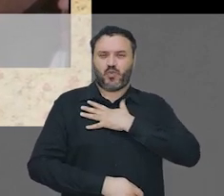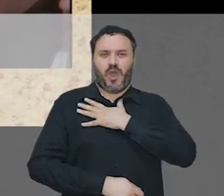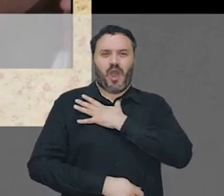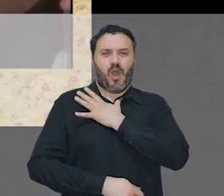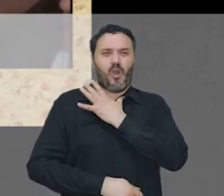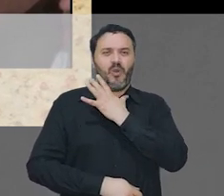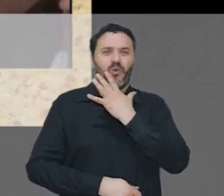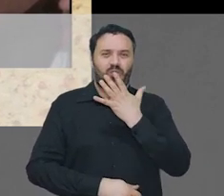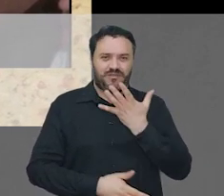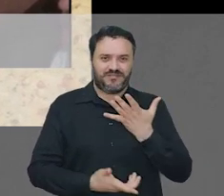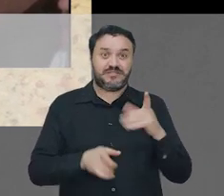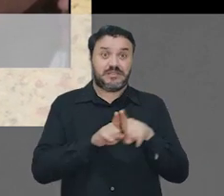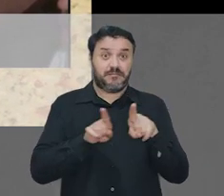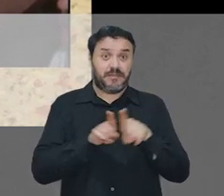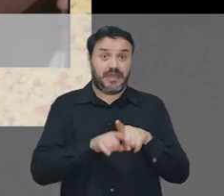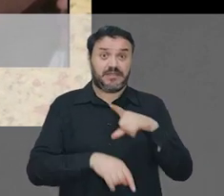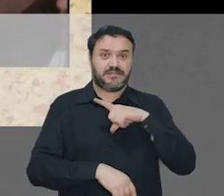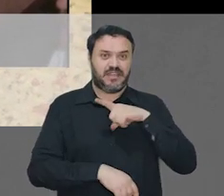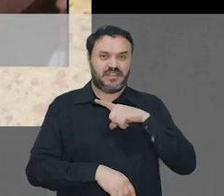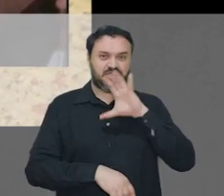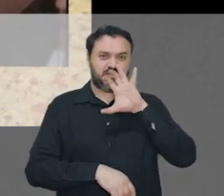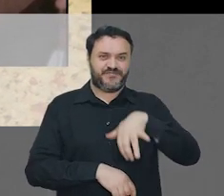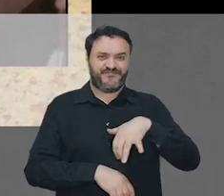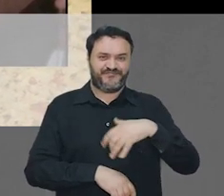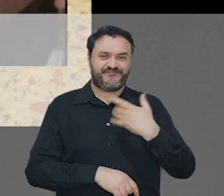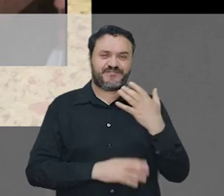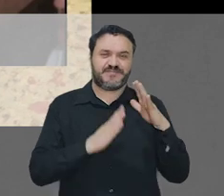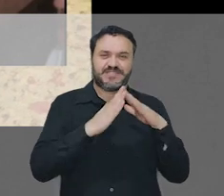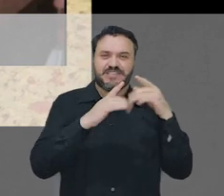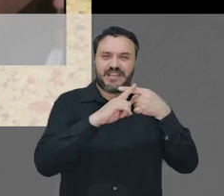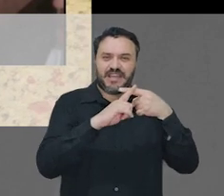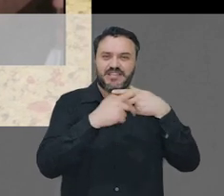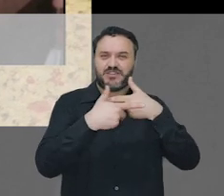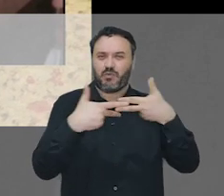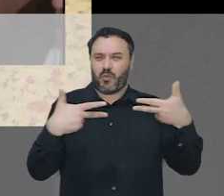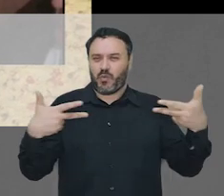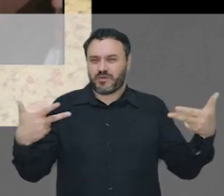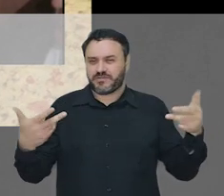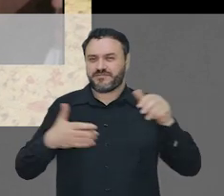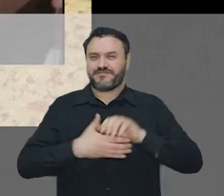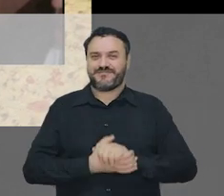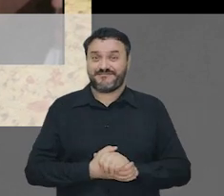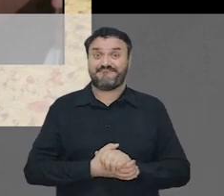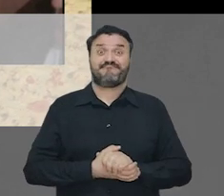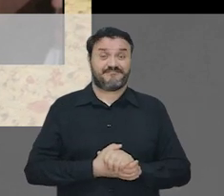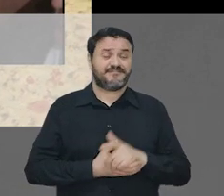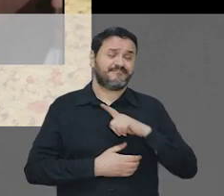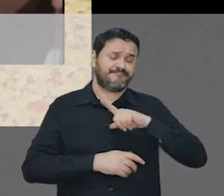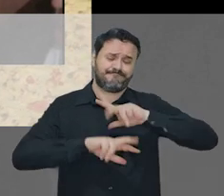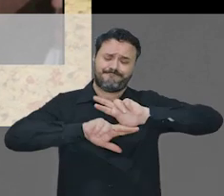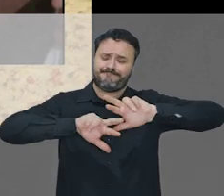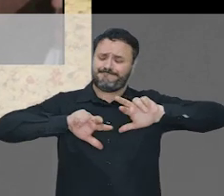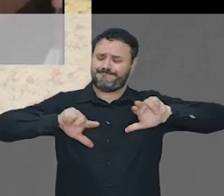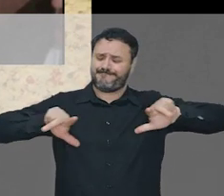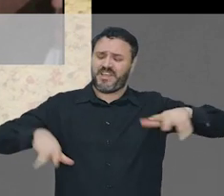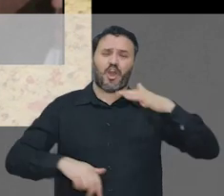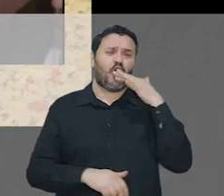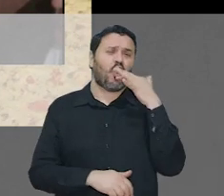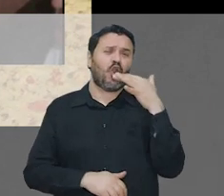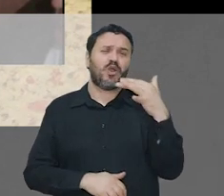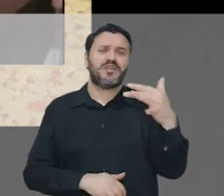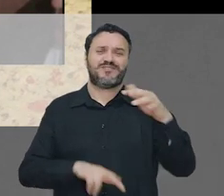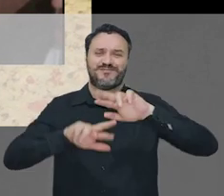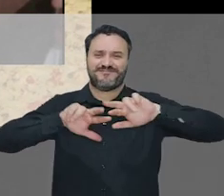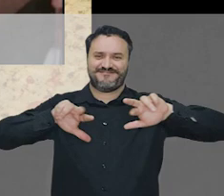forte sentimento anticlerical, compondo assim um quadro colorido e variado da